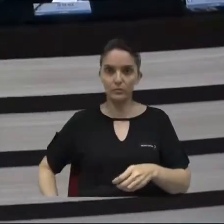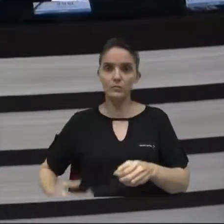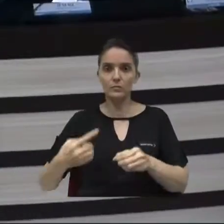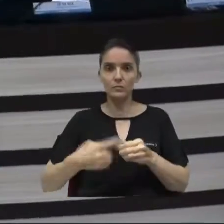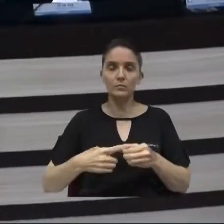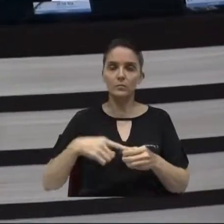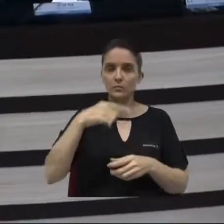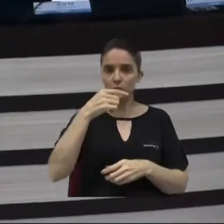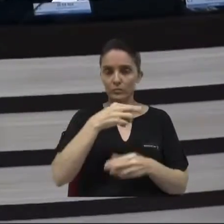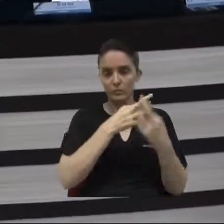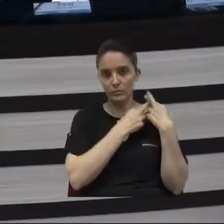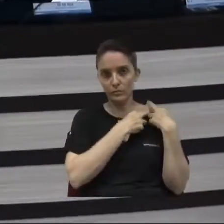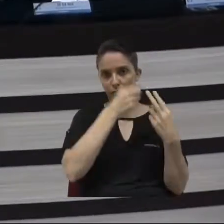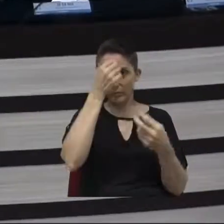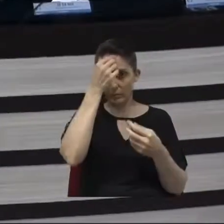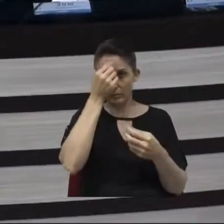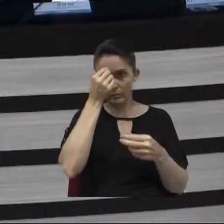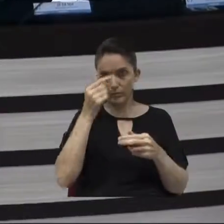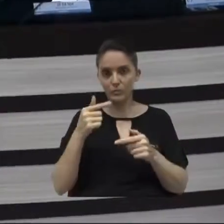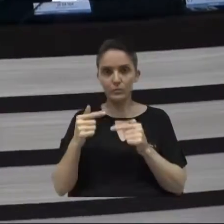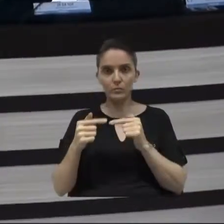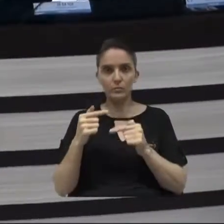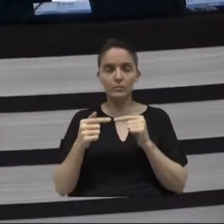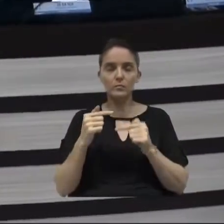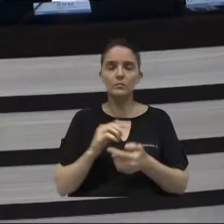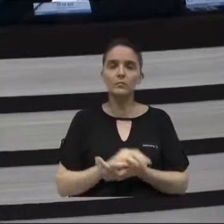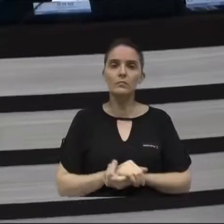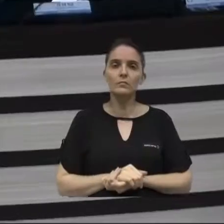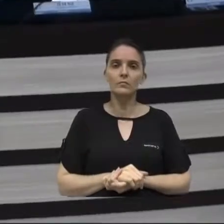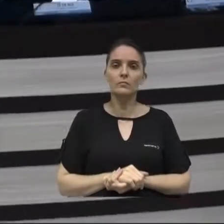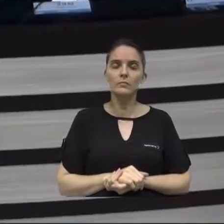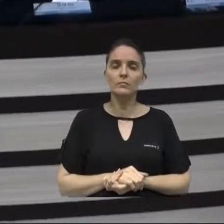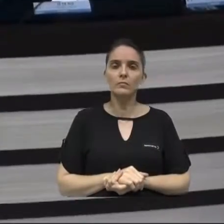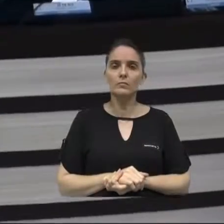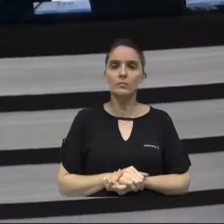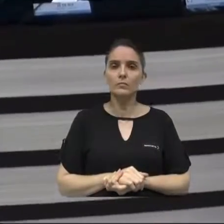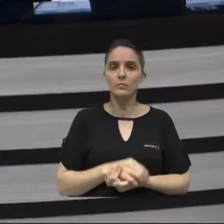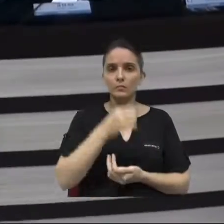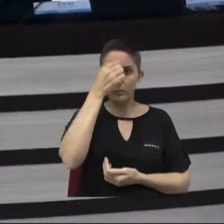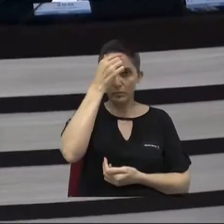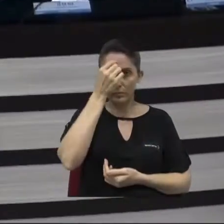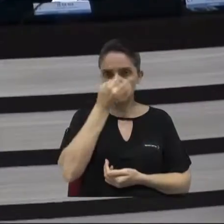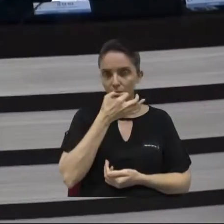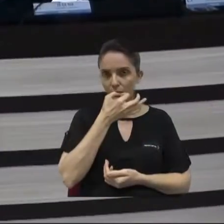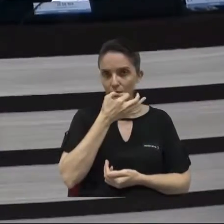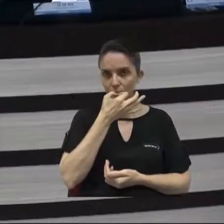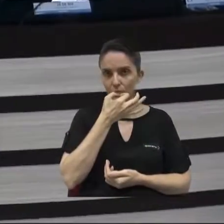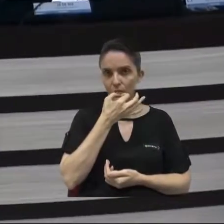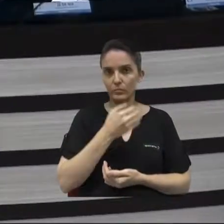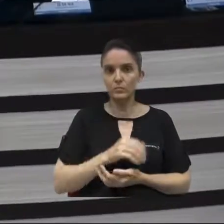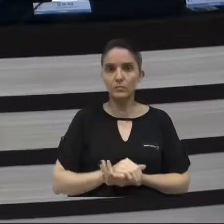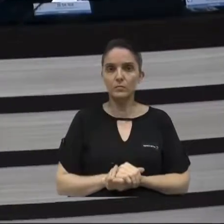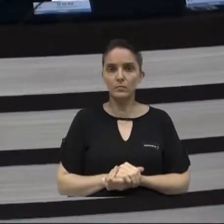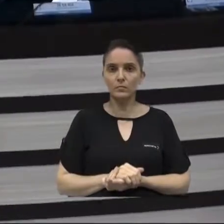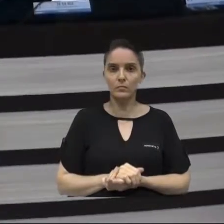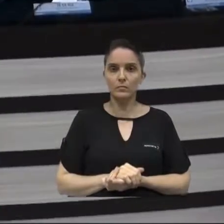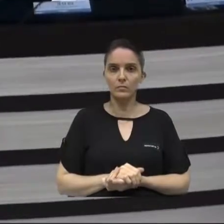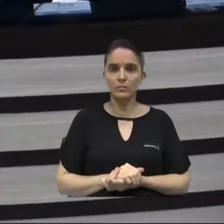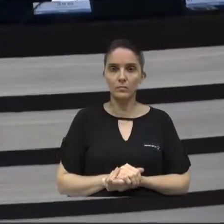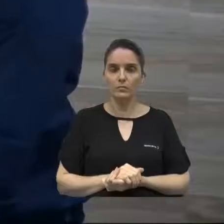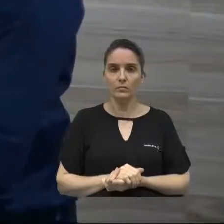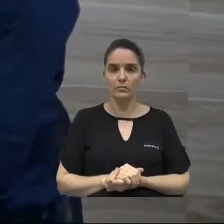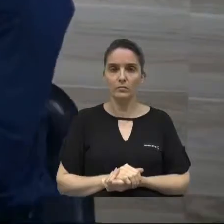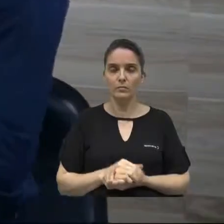Vereador Rafael Camargo. Em discussão. Eu gostaria, presidente. Com a palavra, vereador Rafael Camargo. Venho aqui aos nobres pares fazer